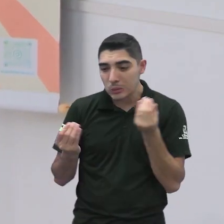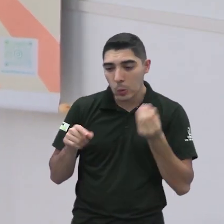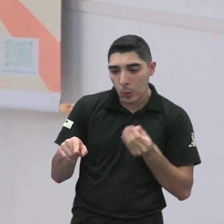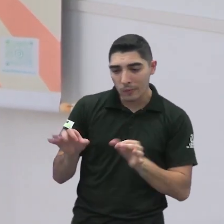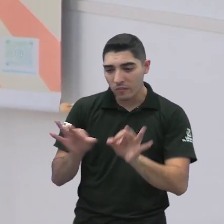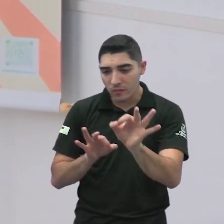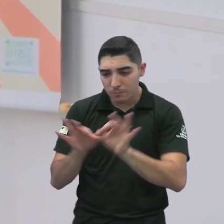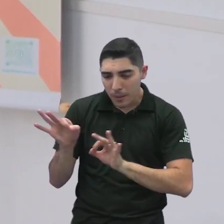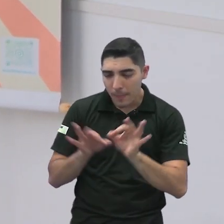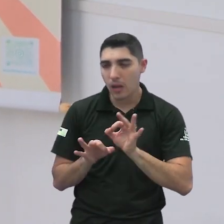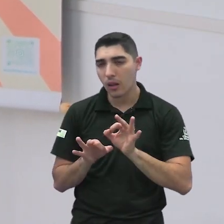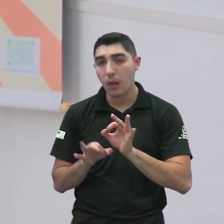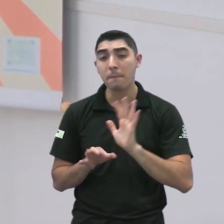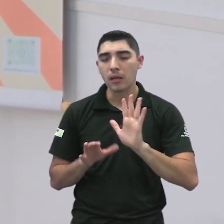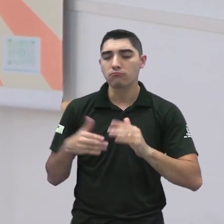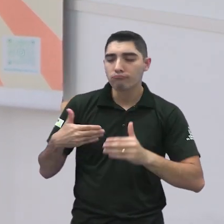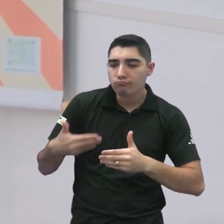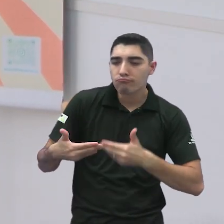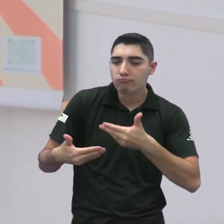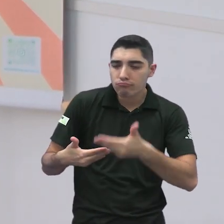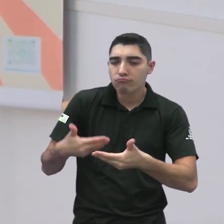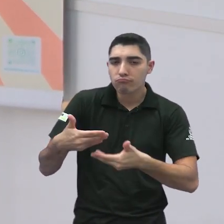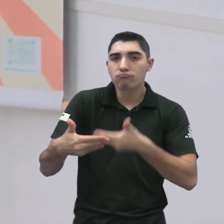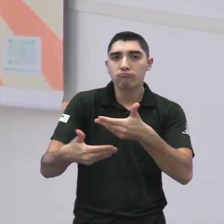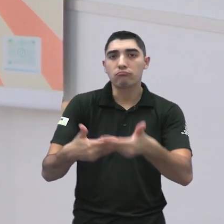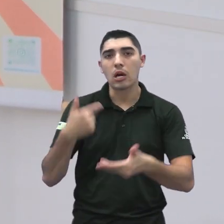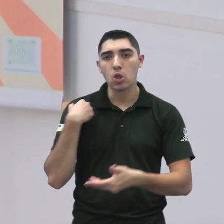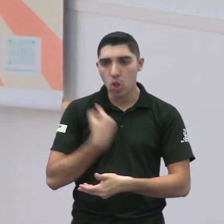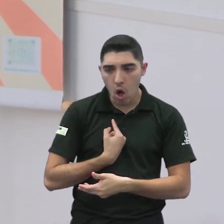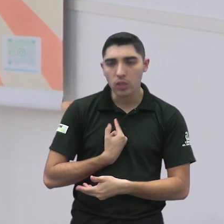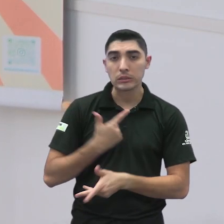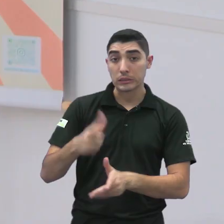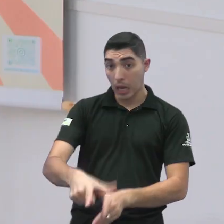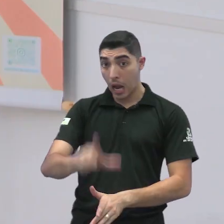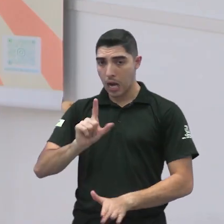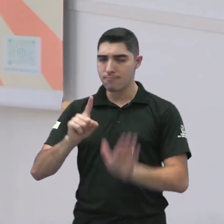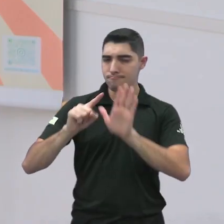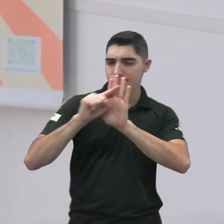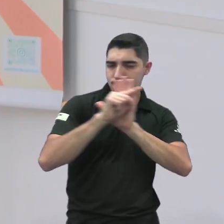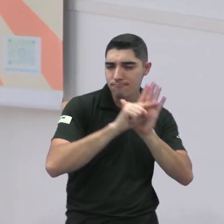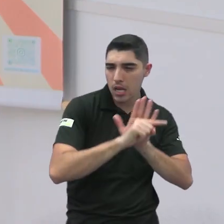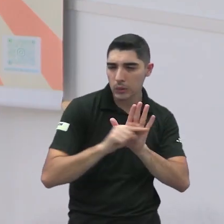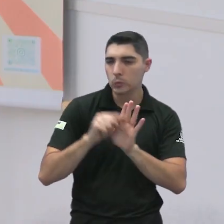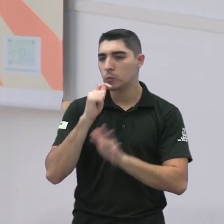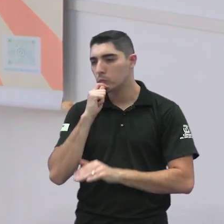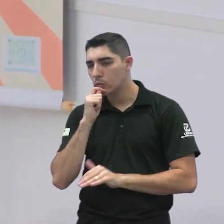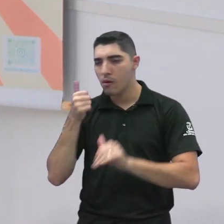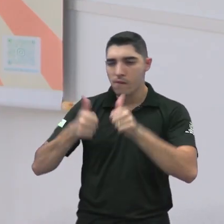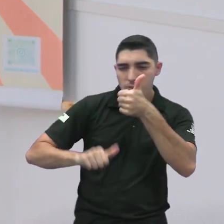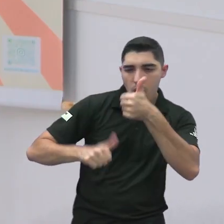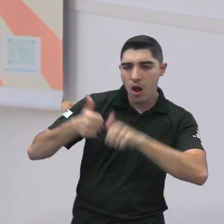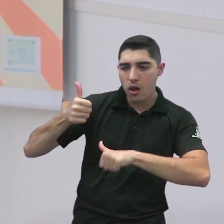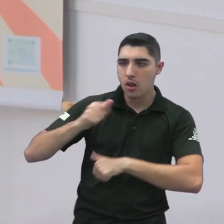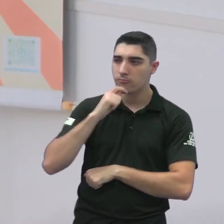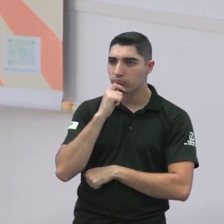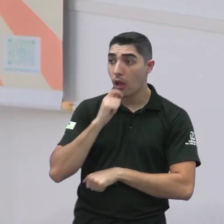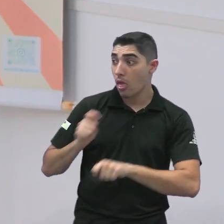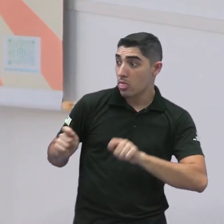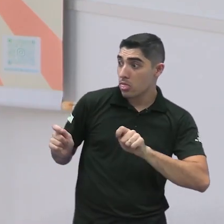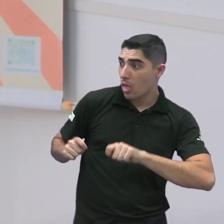experiência, digamos assim. Mas como era algo que a gente também pesquisou,